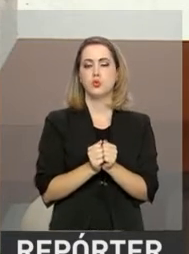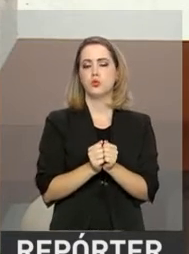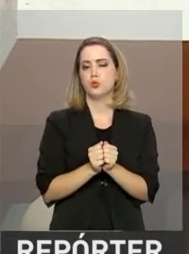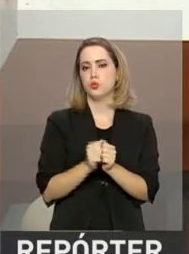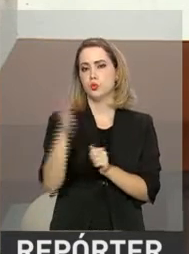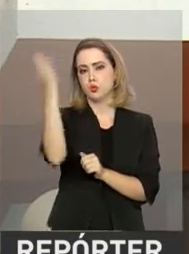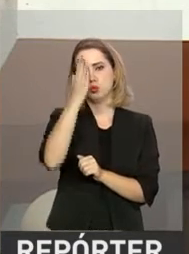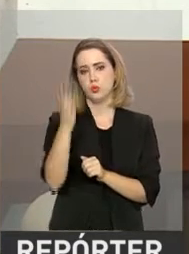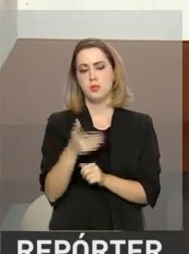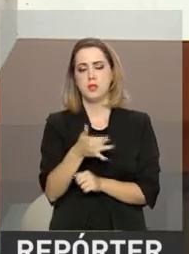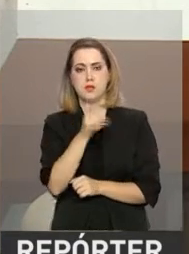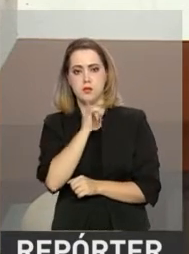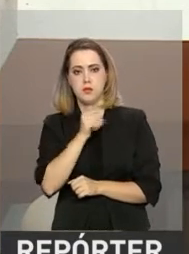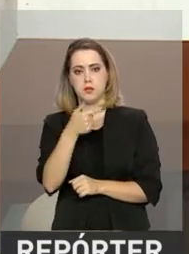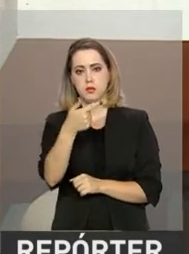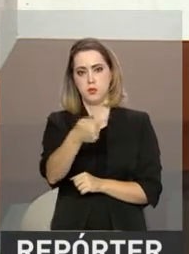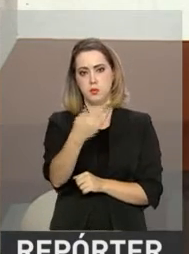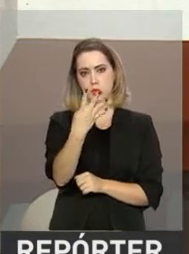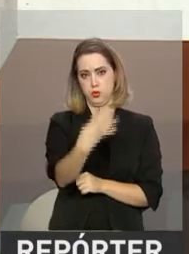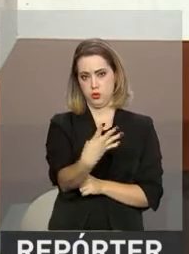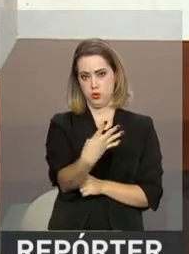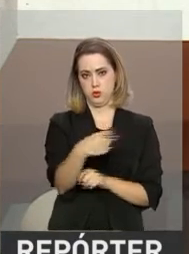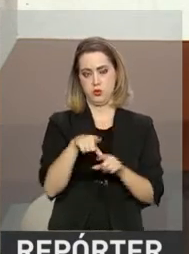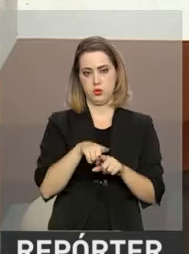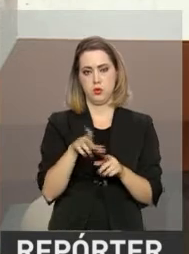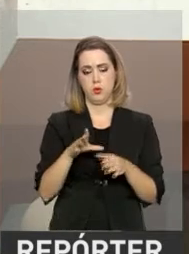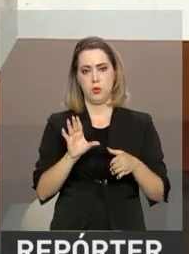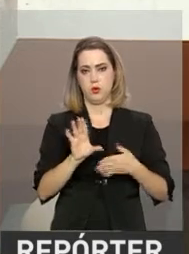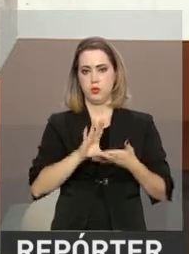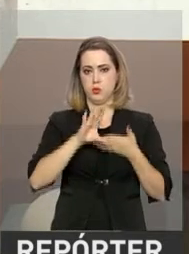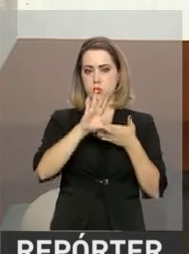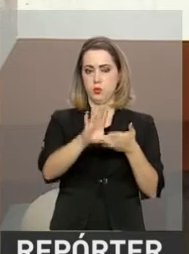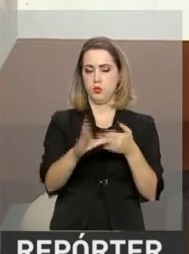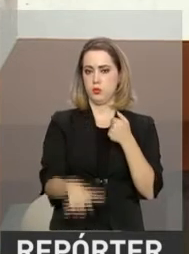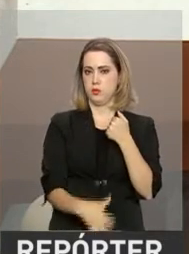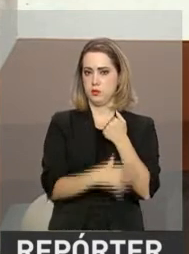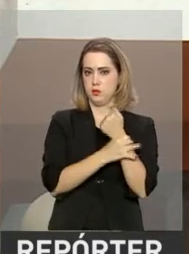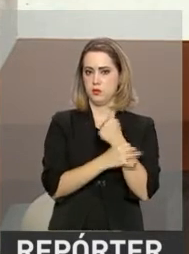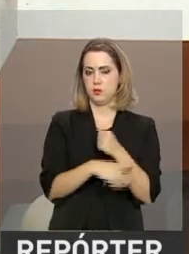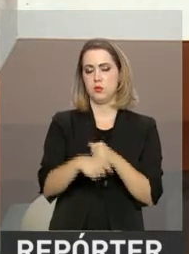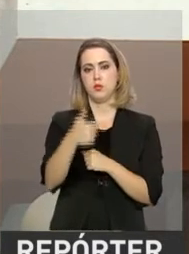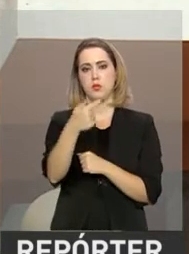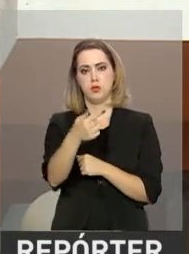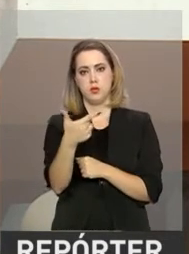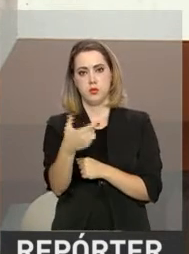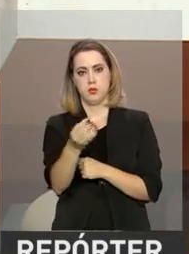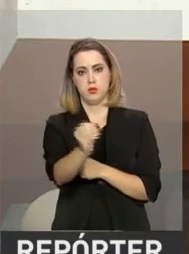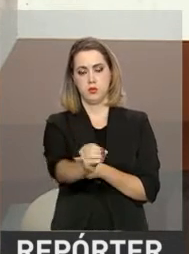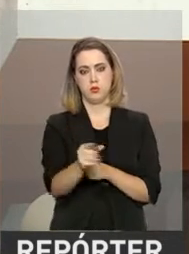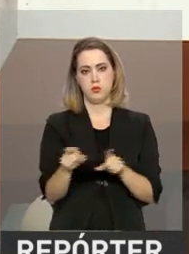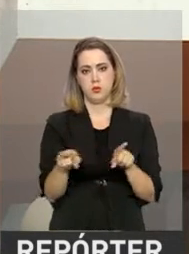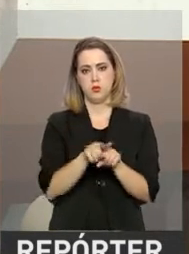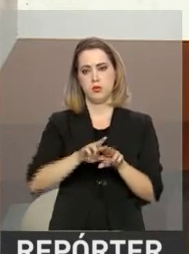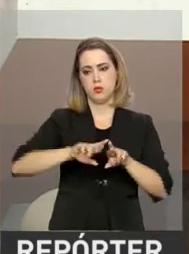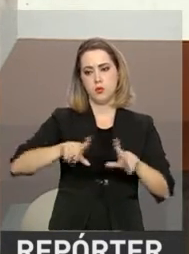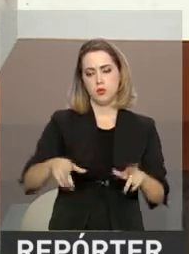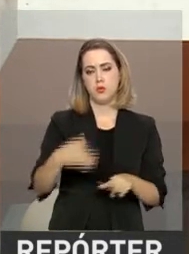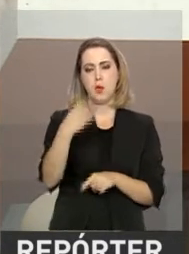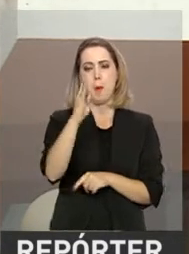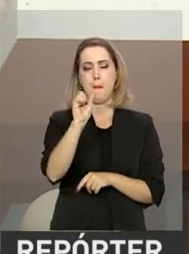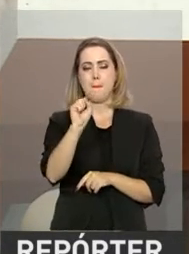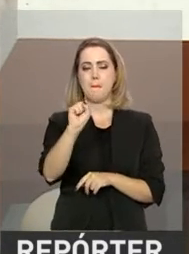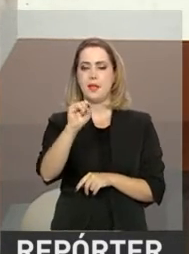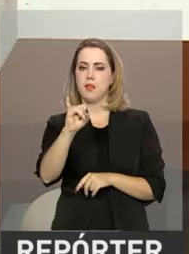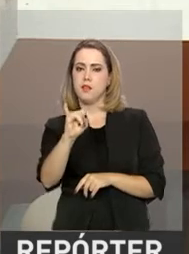o G4, que trata de reforma do Conselho de Segurança, o G20, que reúne as maiores economias do mundo, e o BASIC, que trata